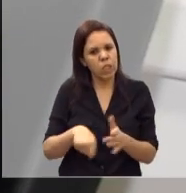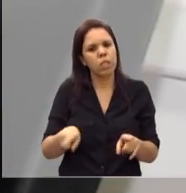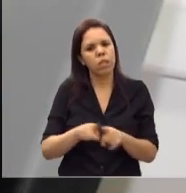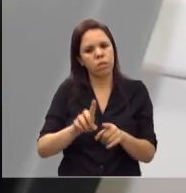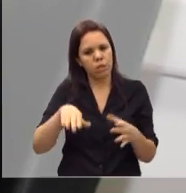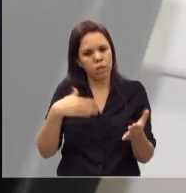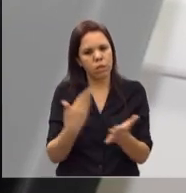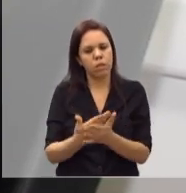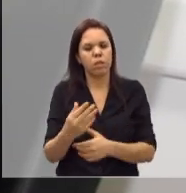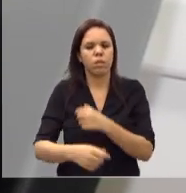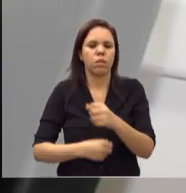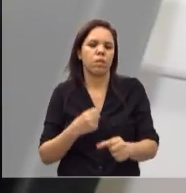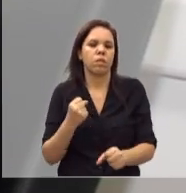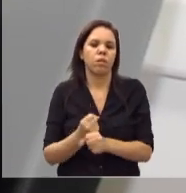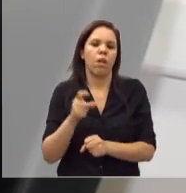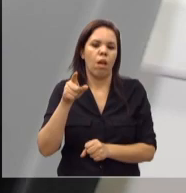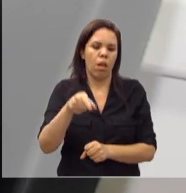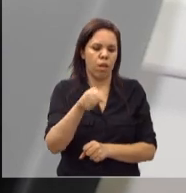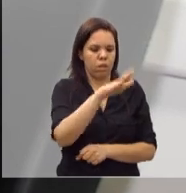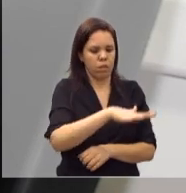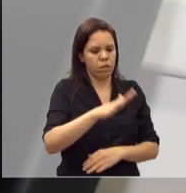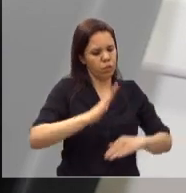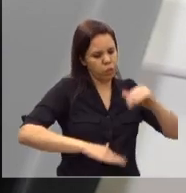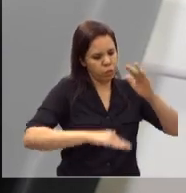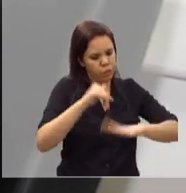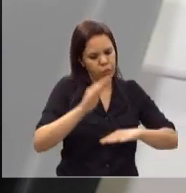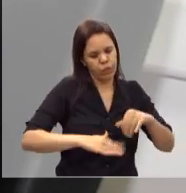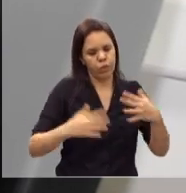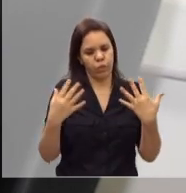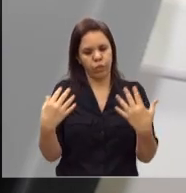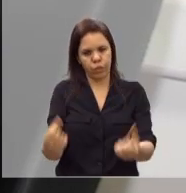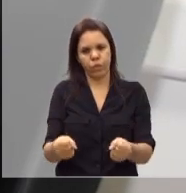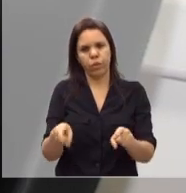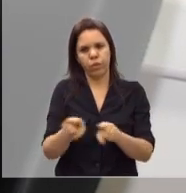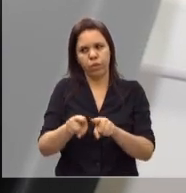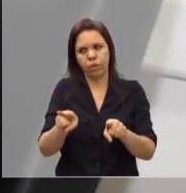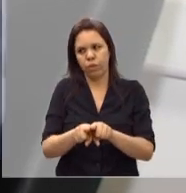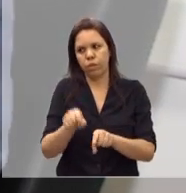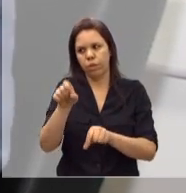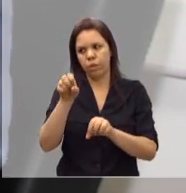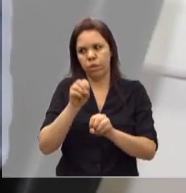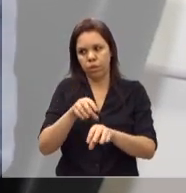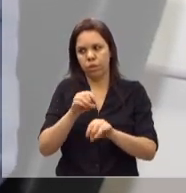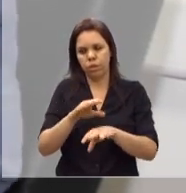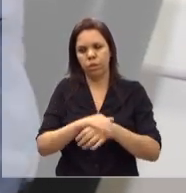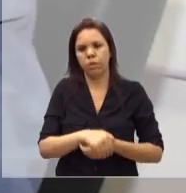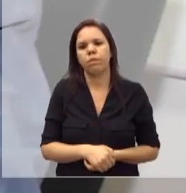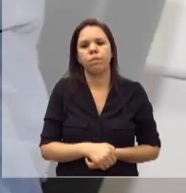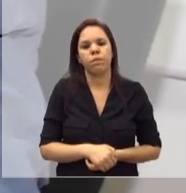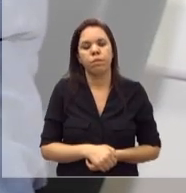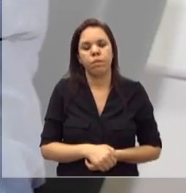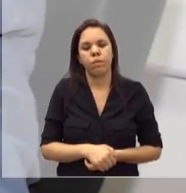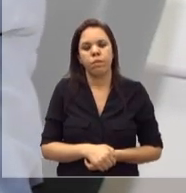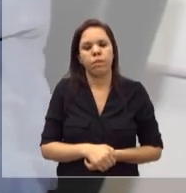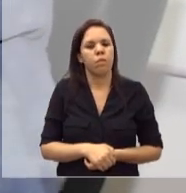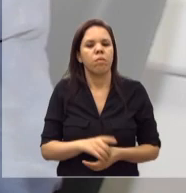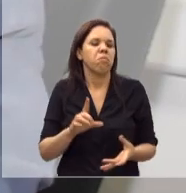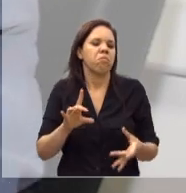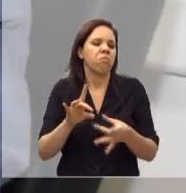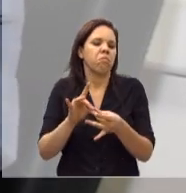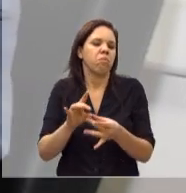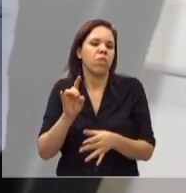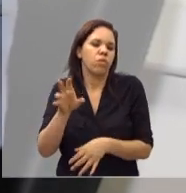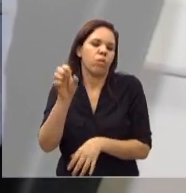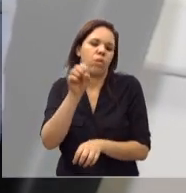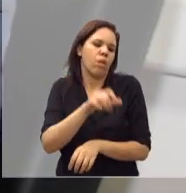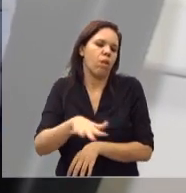até o ano que vem, para que essa categoria seja reconhecida como também da área da educação. O senhor também não está ligado só